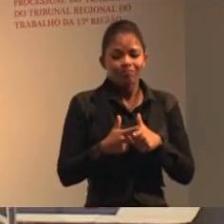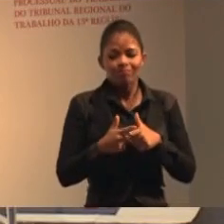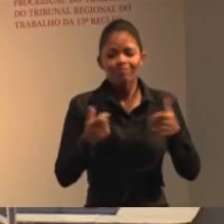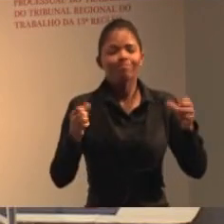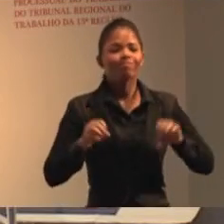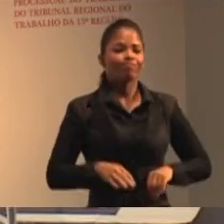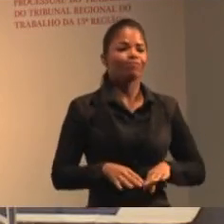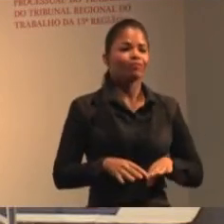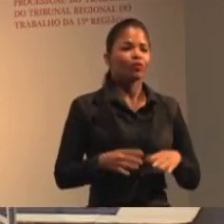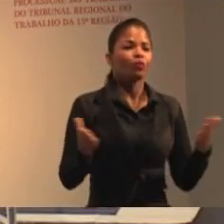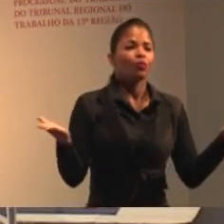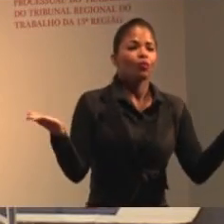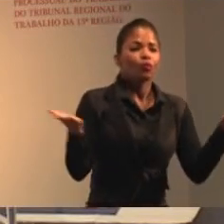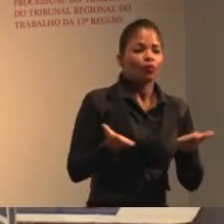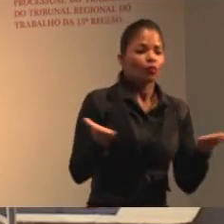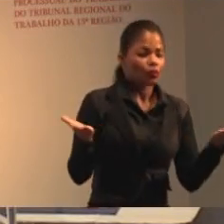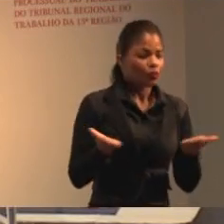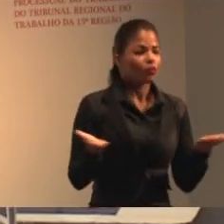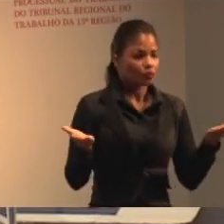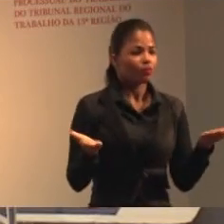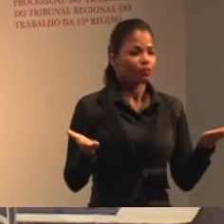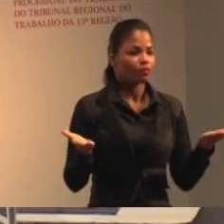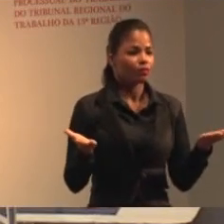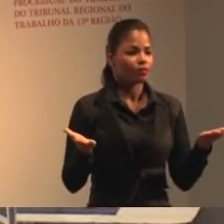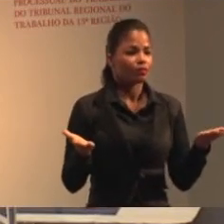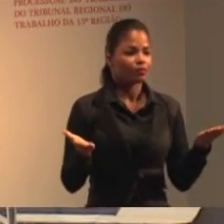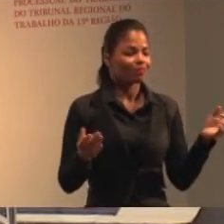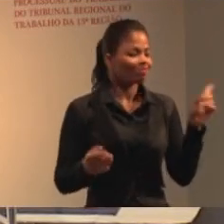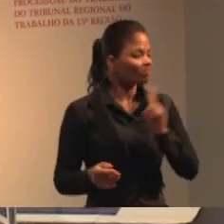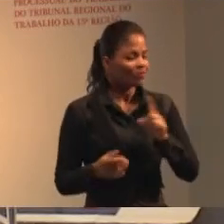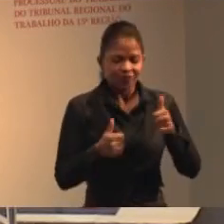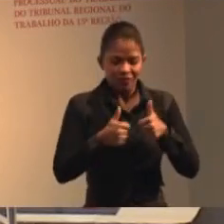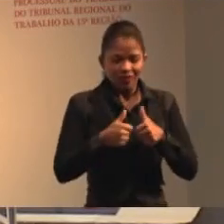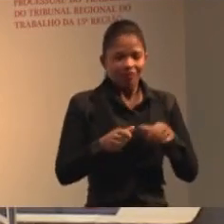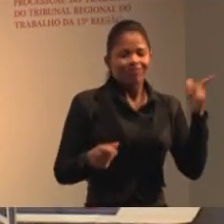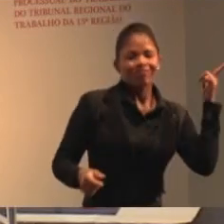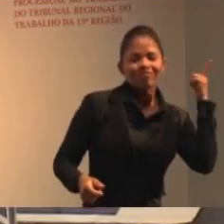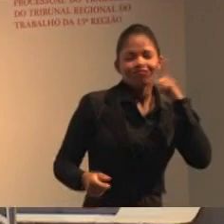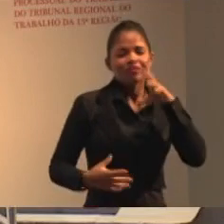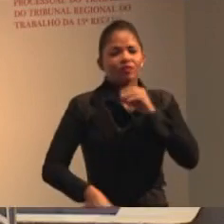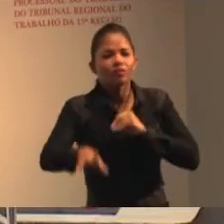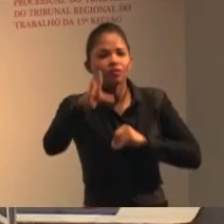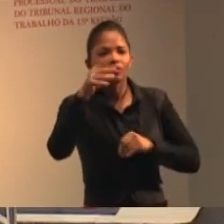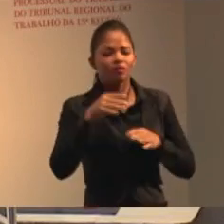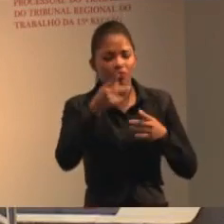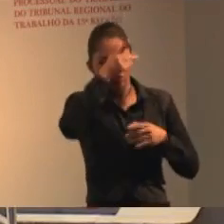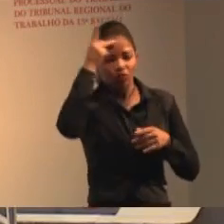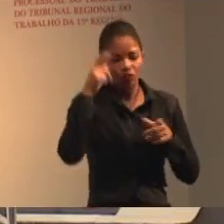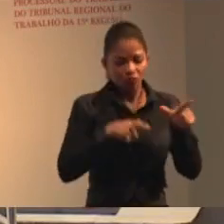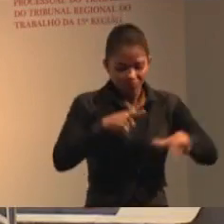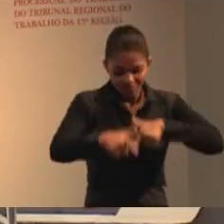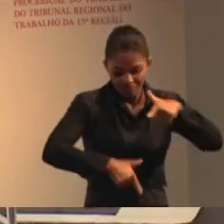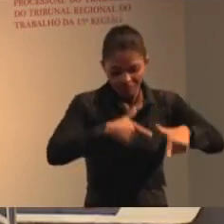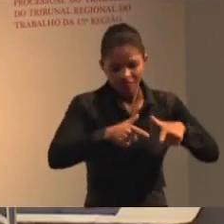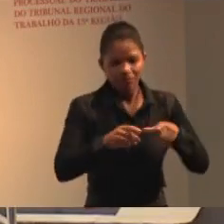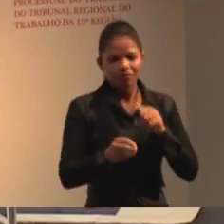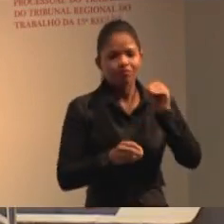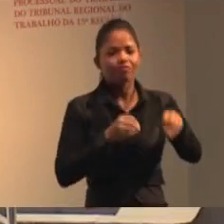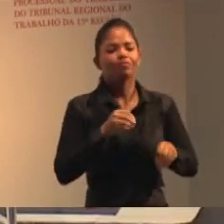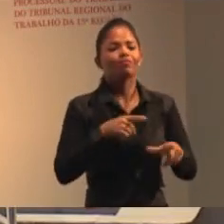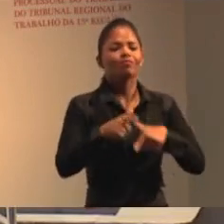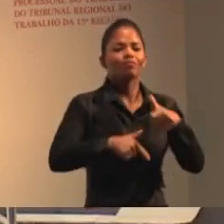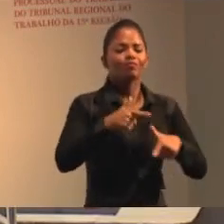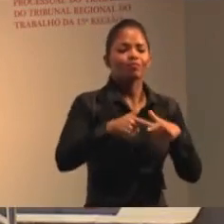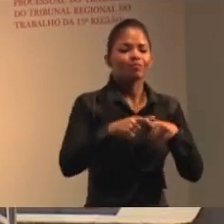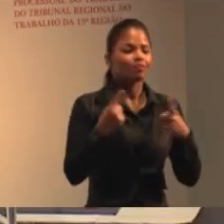disso. Hoje, neste momento, não estamos conseguindo inserir pessoas no mundo do trabalho,